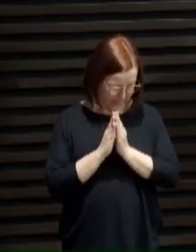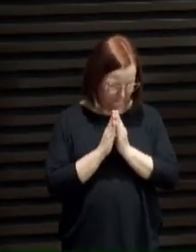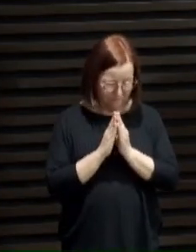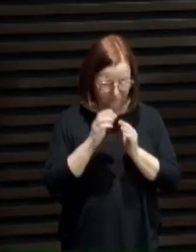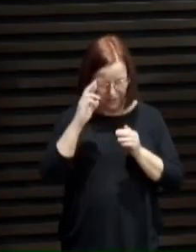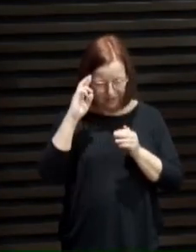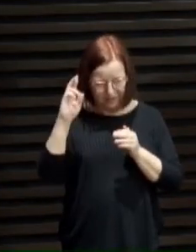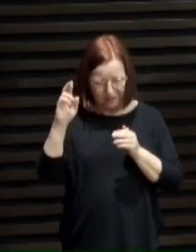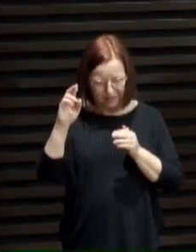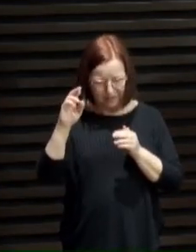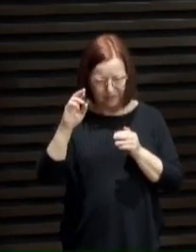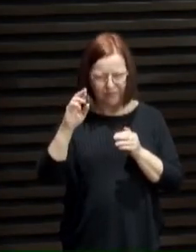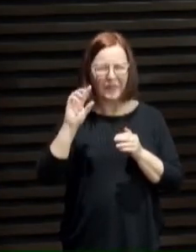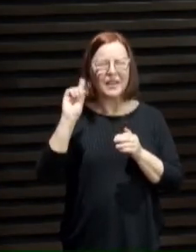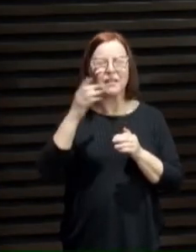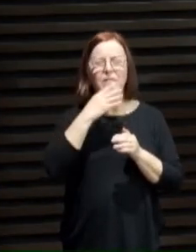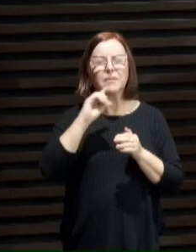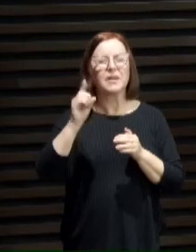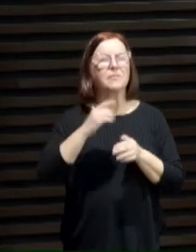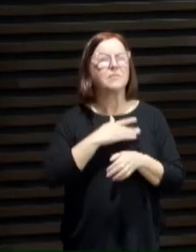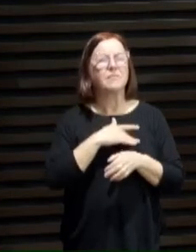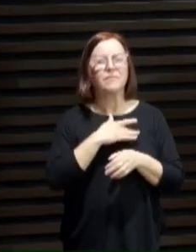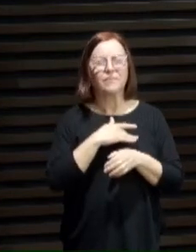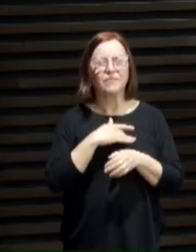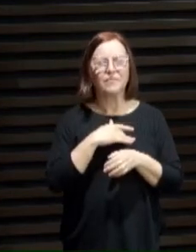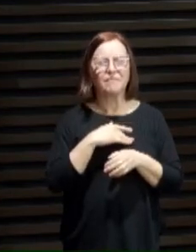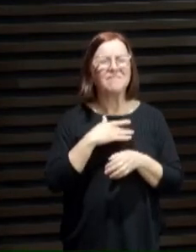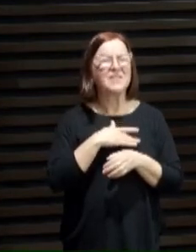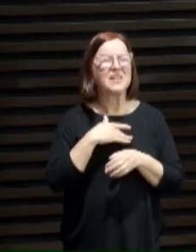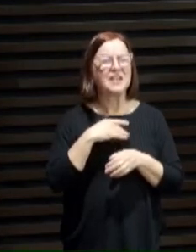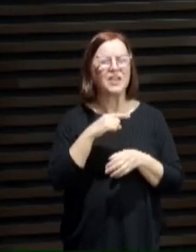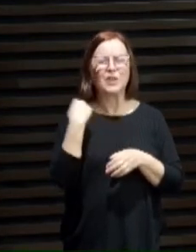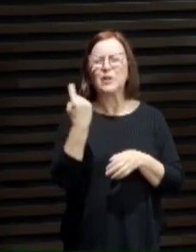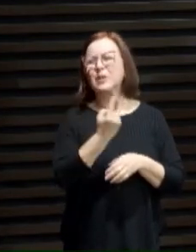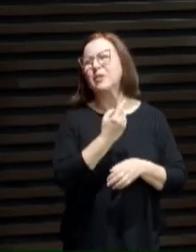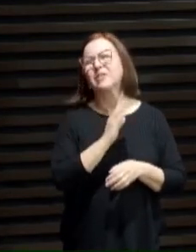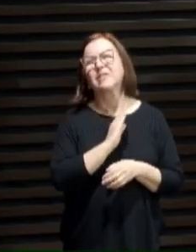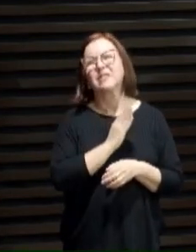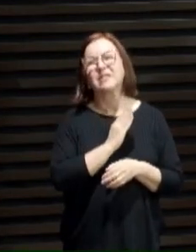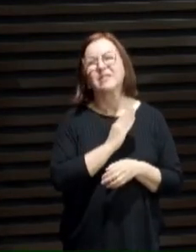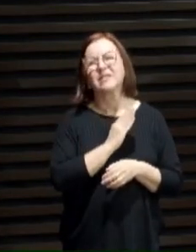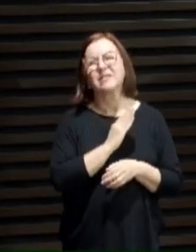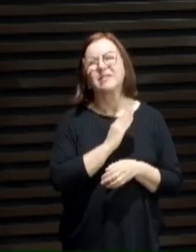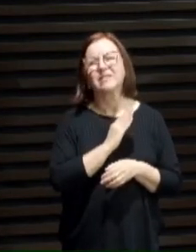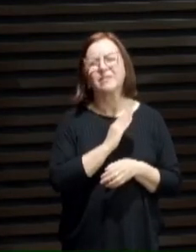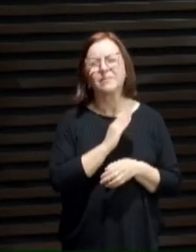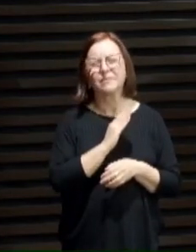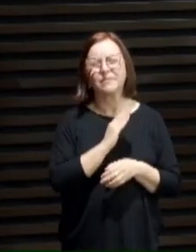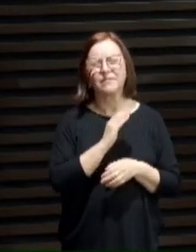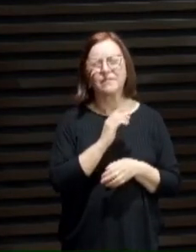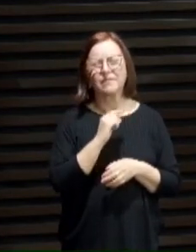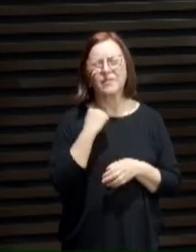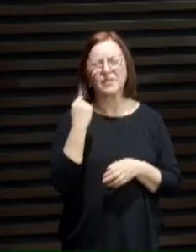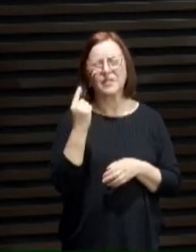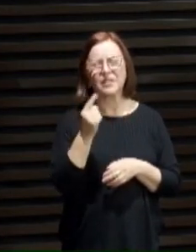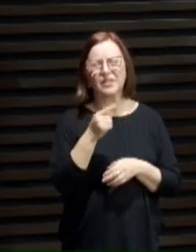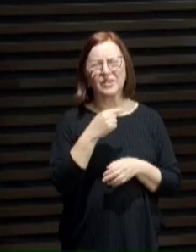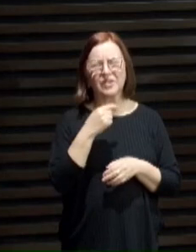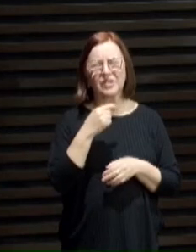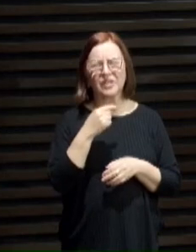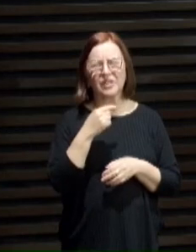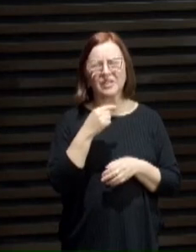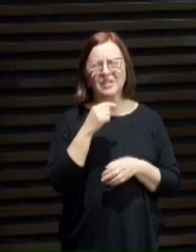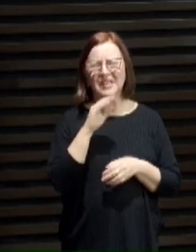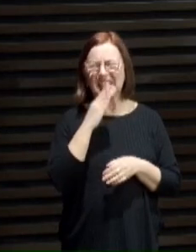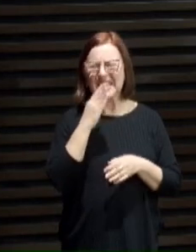Senhor Deus e Pai, tem misericórdia do nosso coração. A gente se leva e é levado pelos bens, pelas coisas,